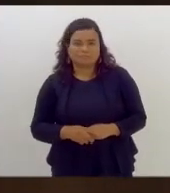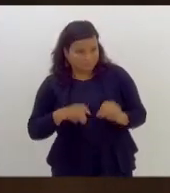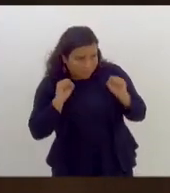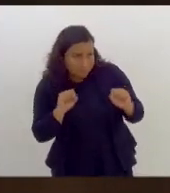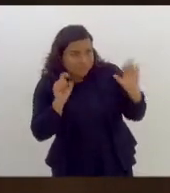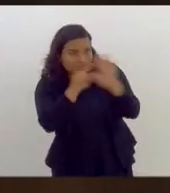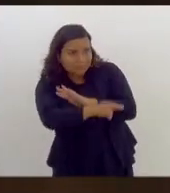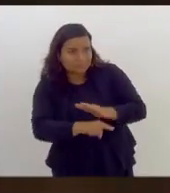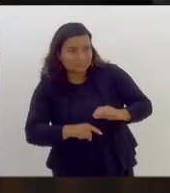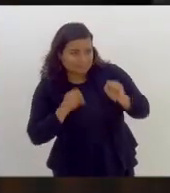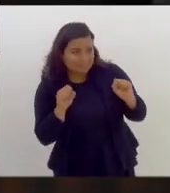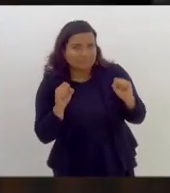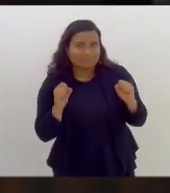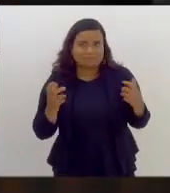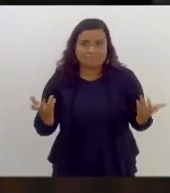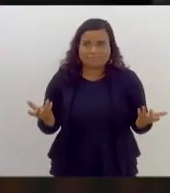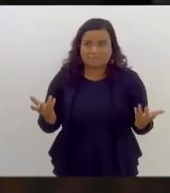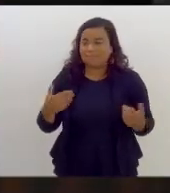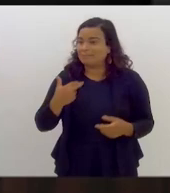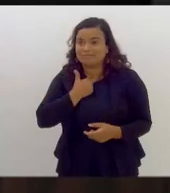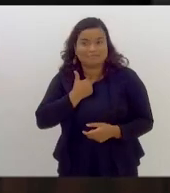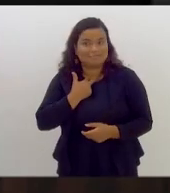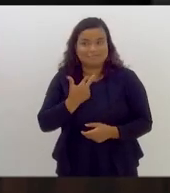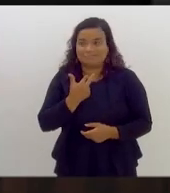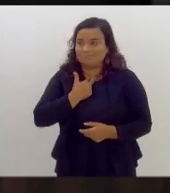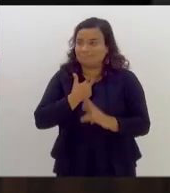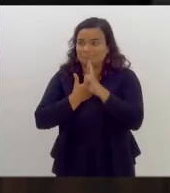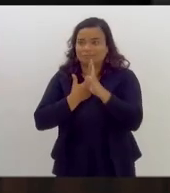pode? Isso não pode.